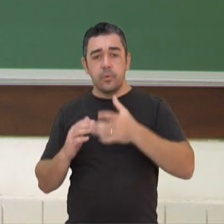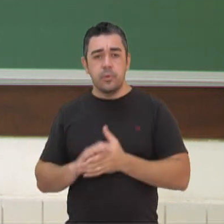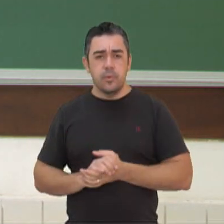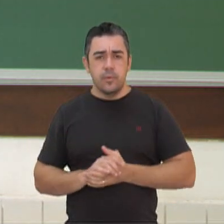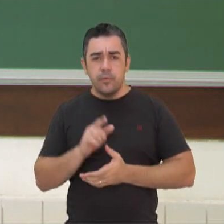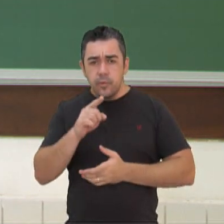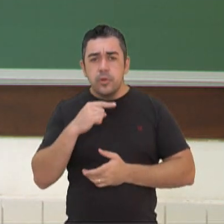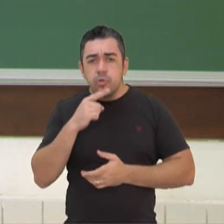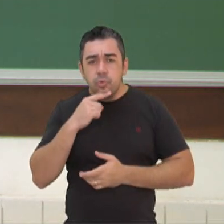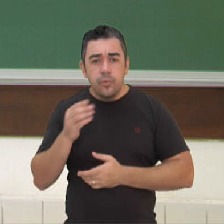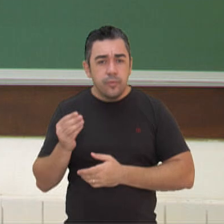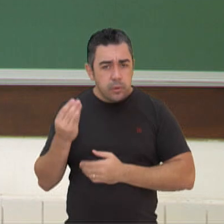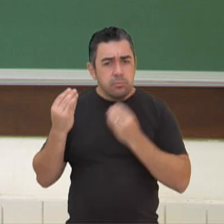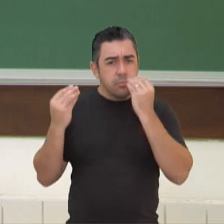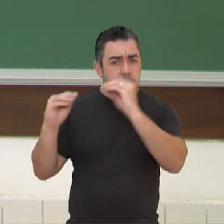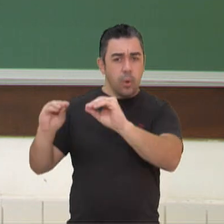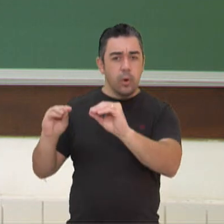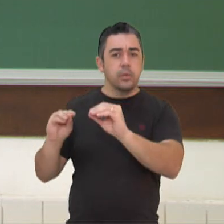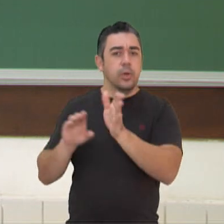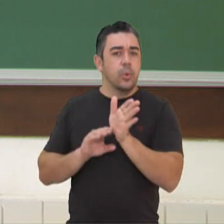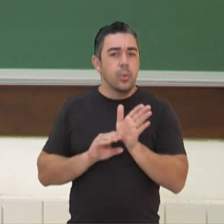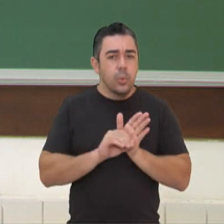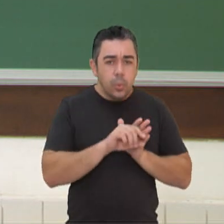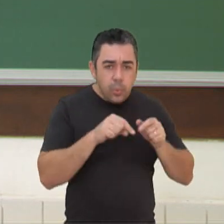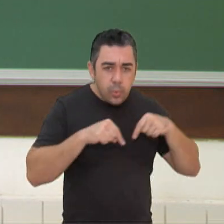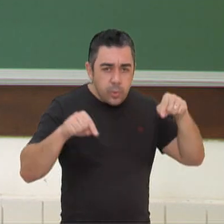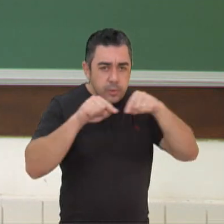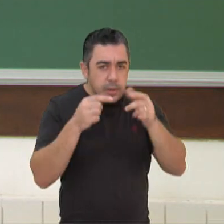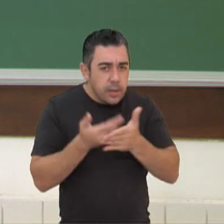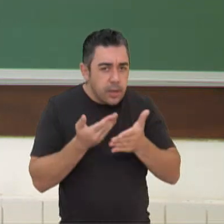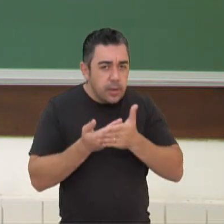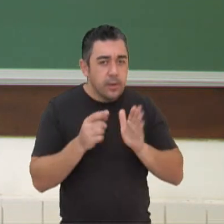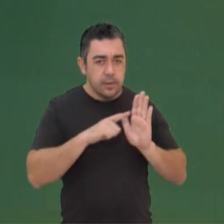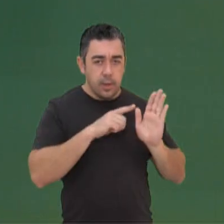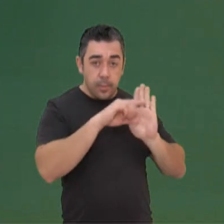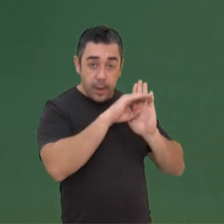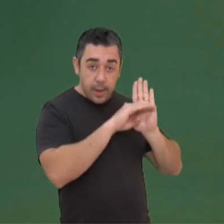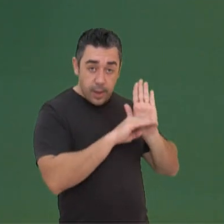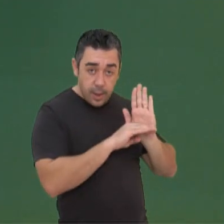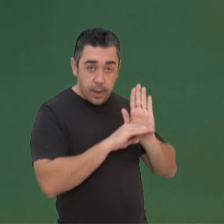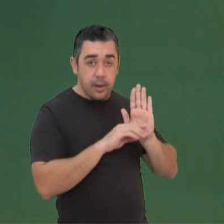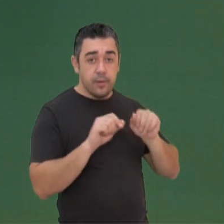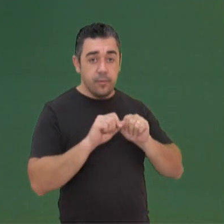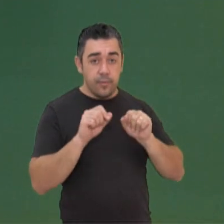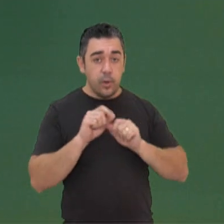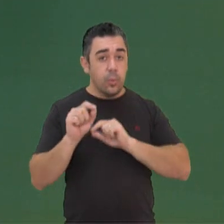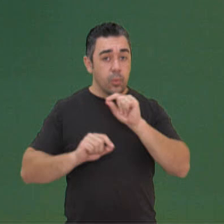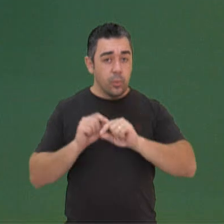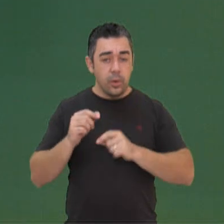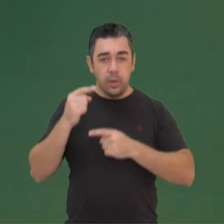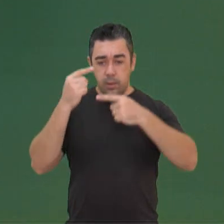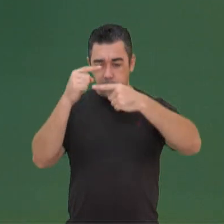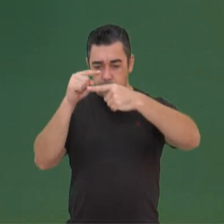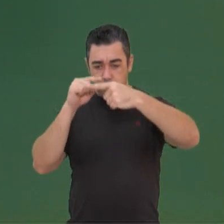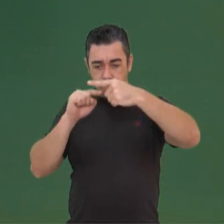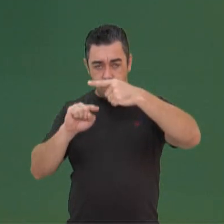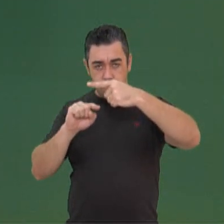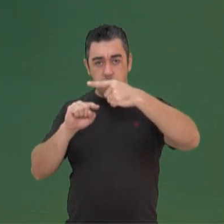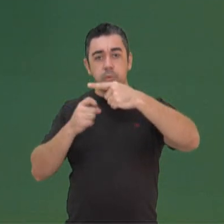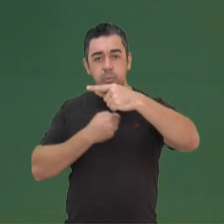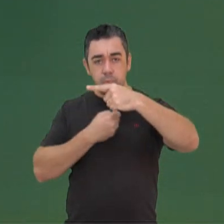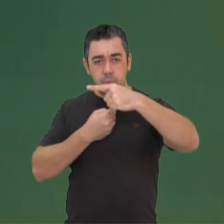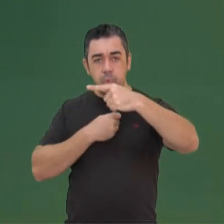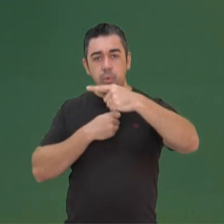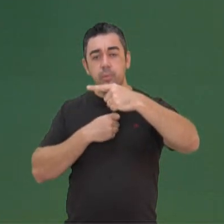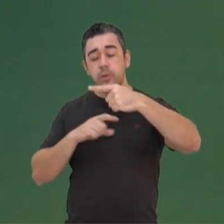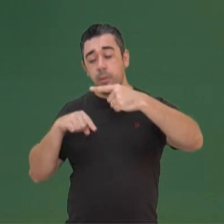dúvida para o teu professor lá no Classroom, né, no Google Classroom. Aqui é uma regrinha, tá? Que a gente divide coeficiente por coeficiente, repete